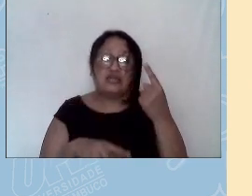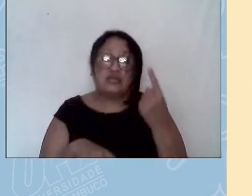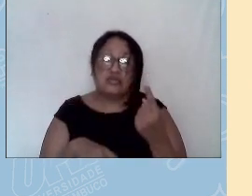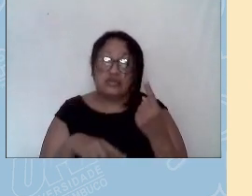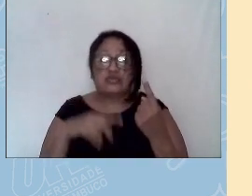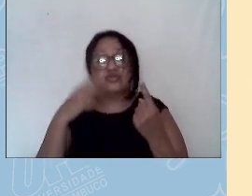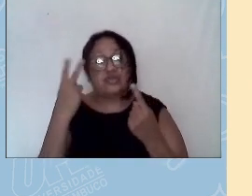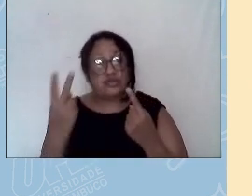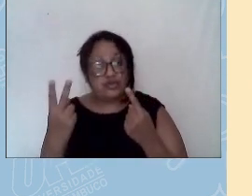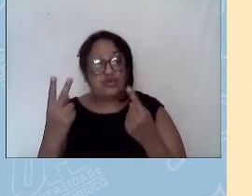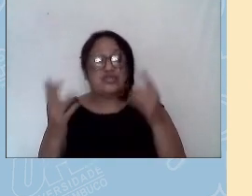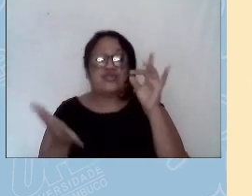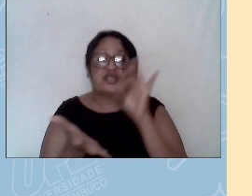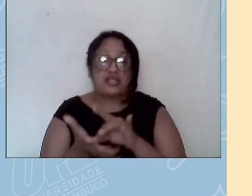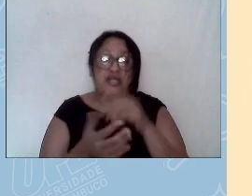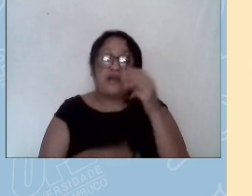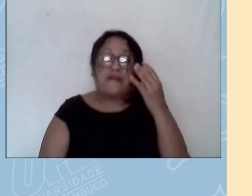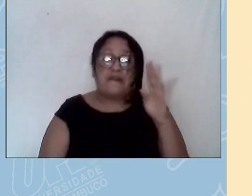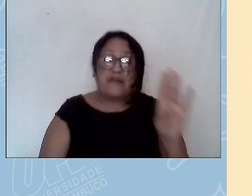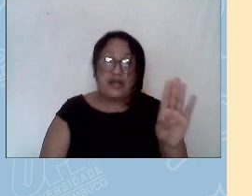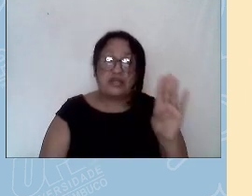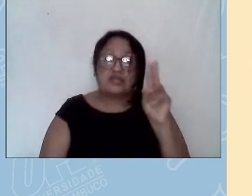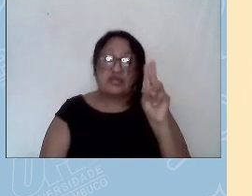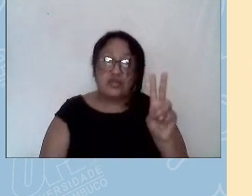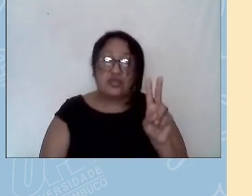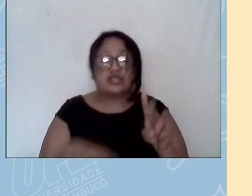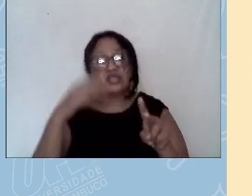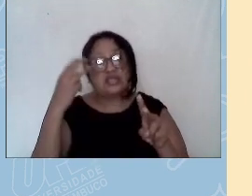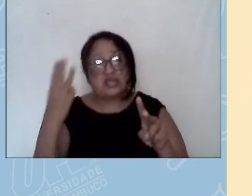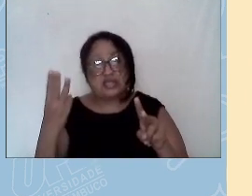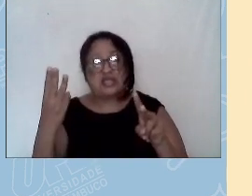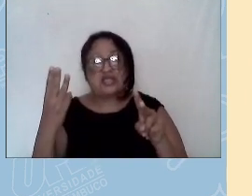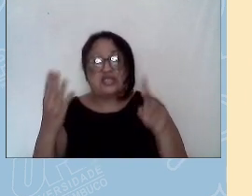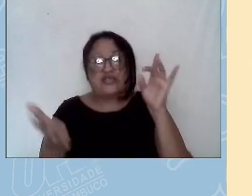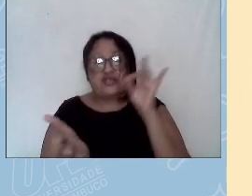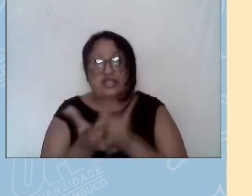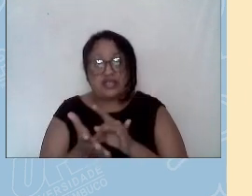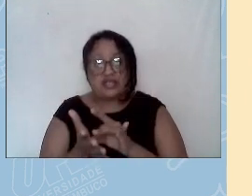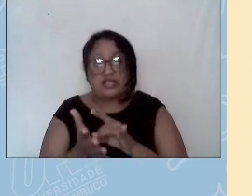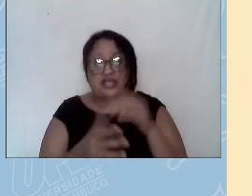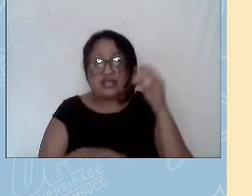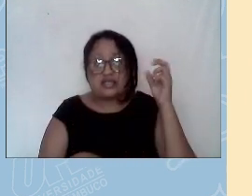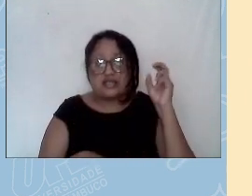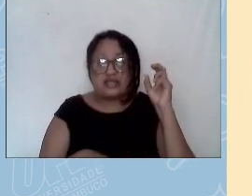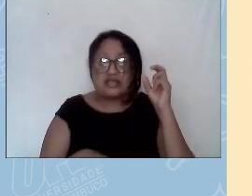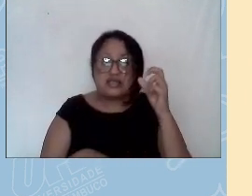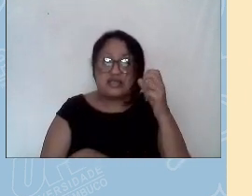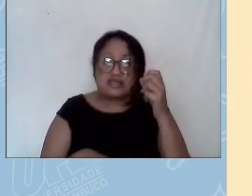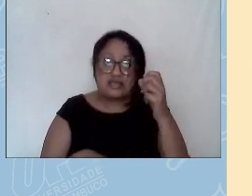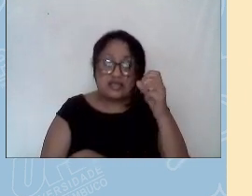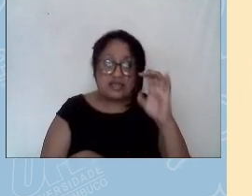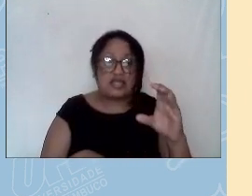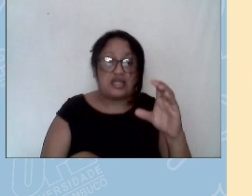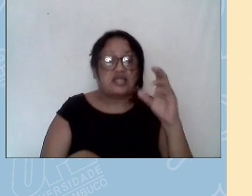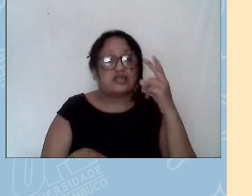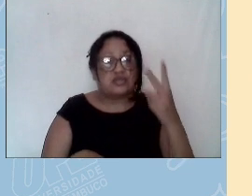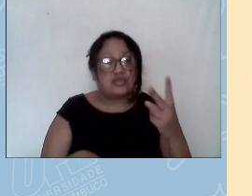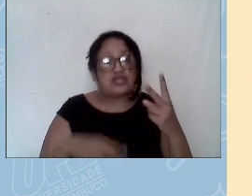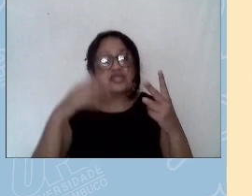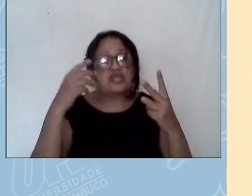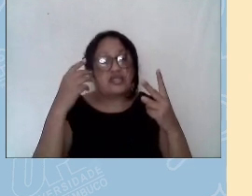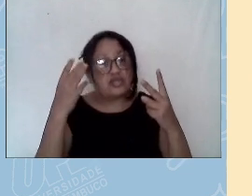verdadeiras b 2 e 3 apenas verdadeiras c 2 e 4 apenas